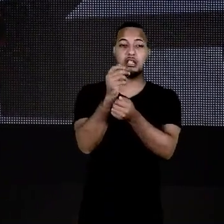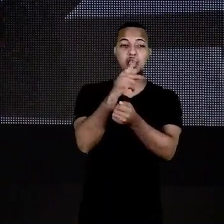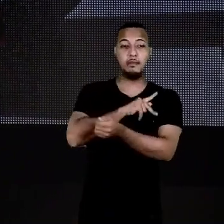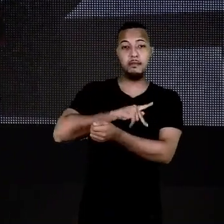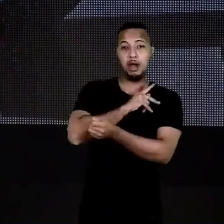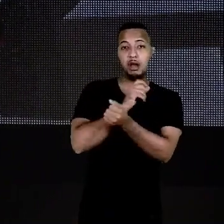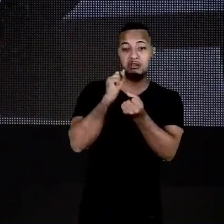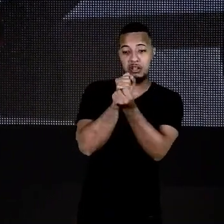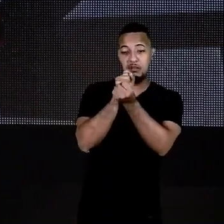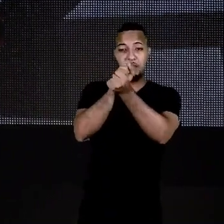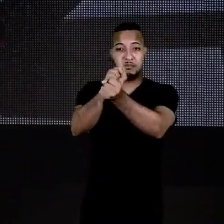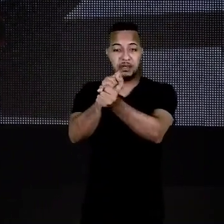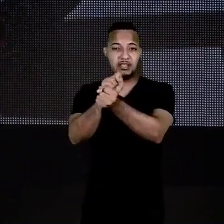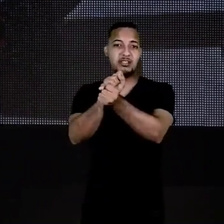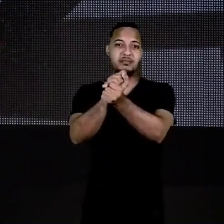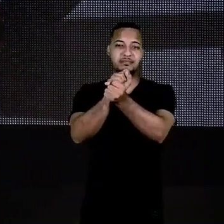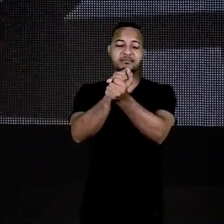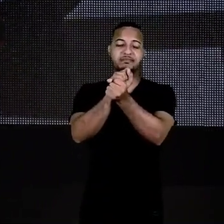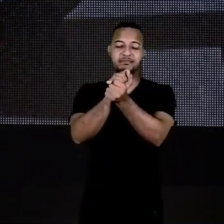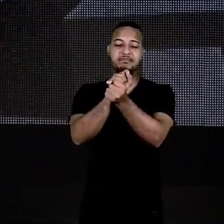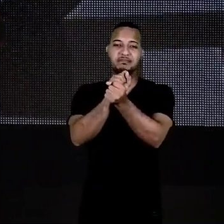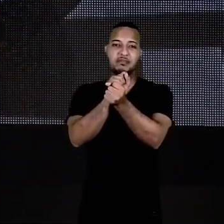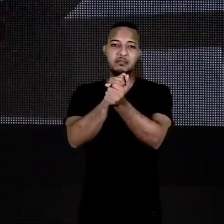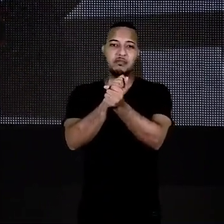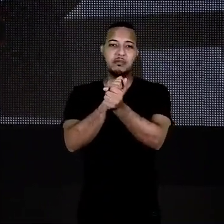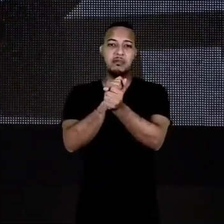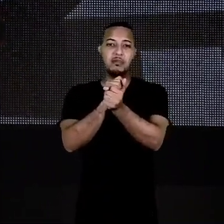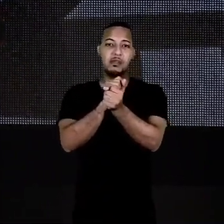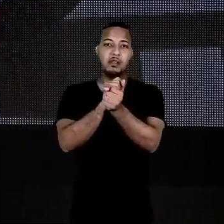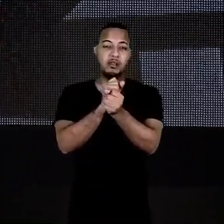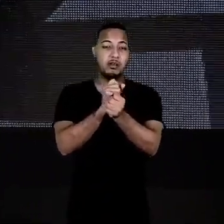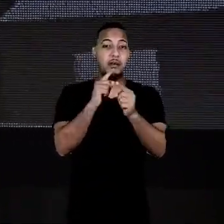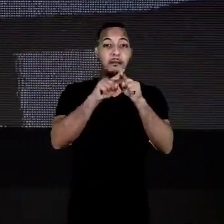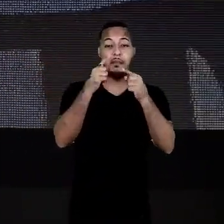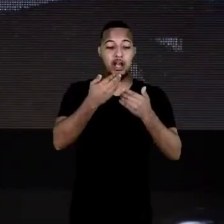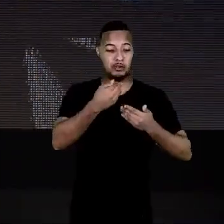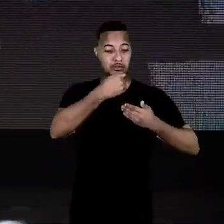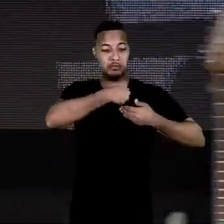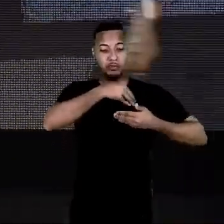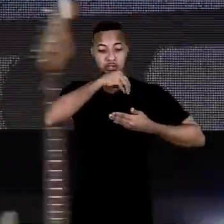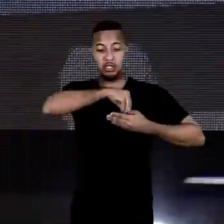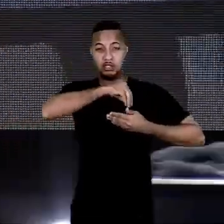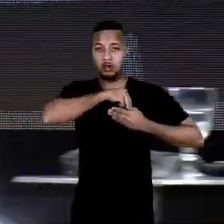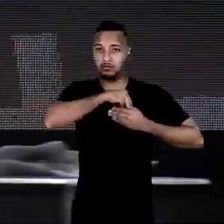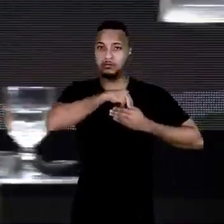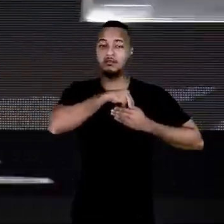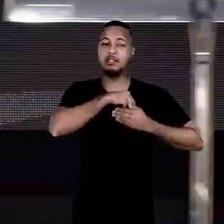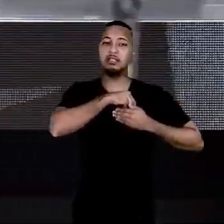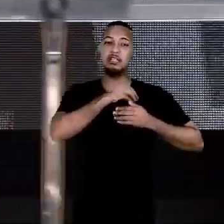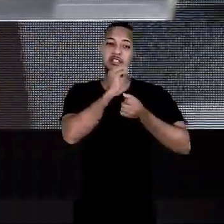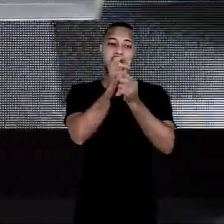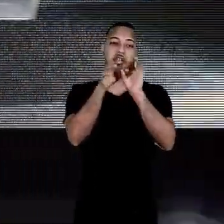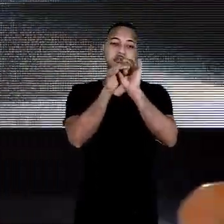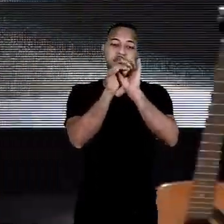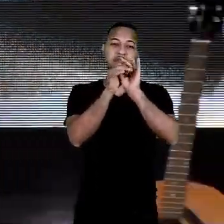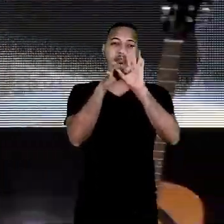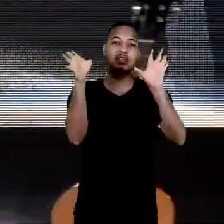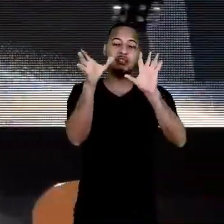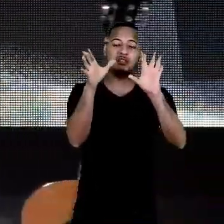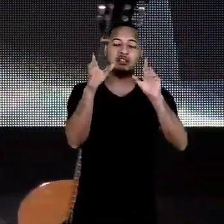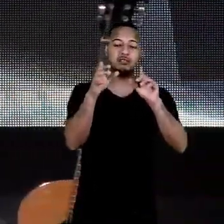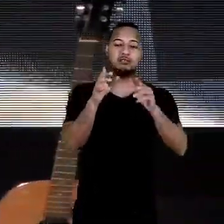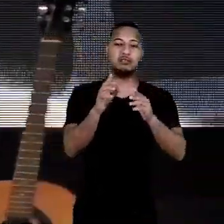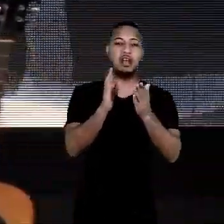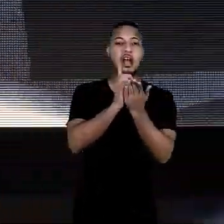eles estavam presos por fora, mas por dentro eles eram livres. A Bíblia diz que eles não estavam reclamando, que eles não estavam murmurando. A